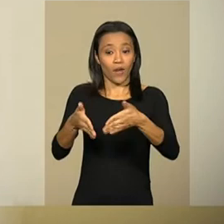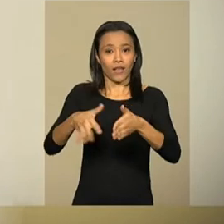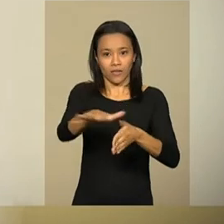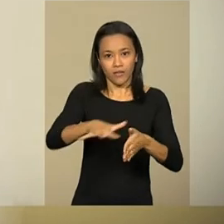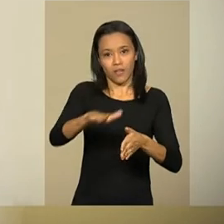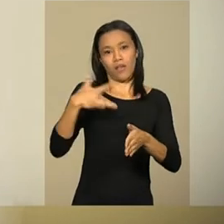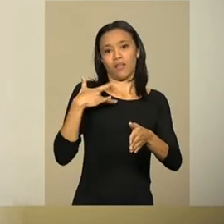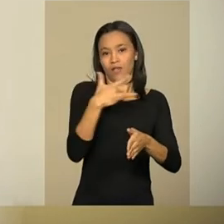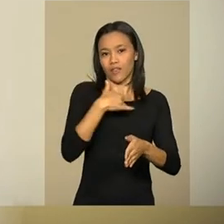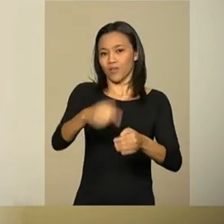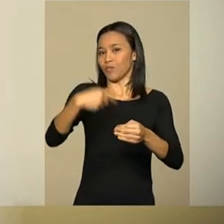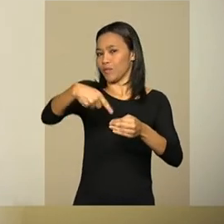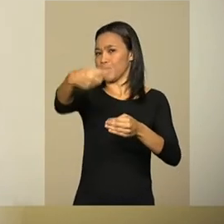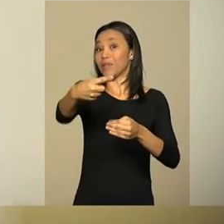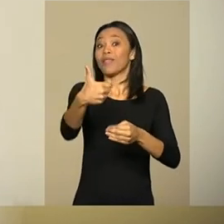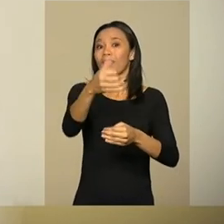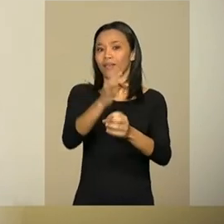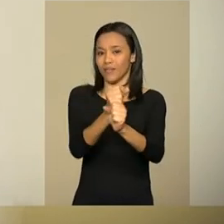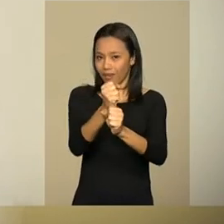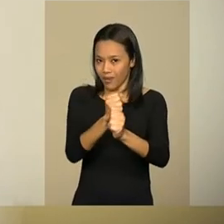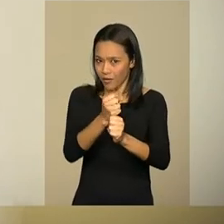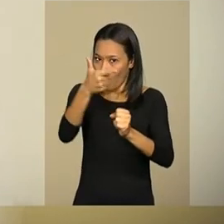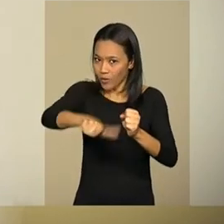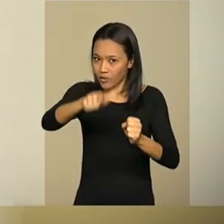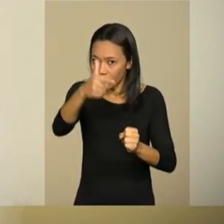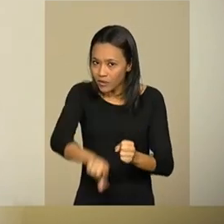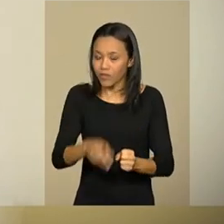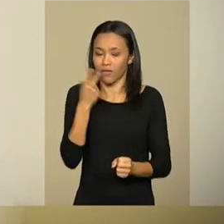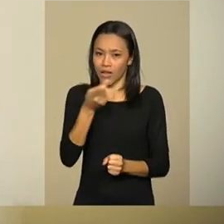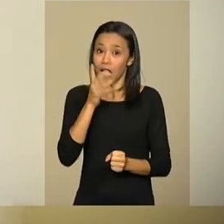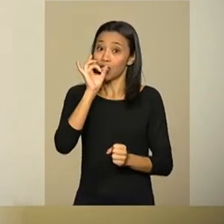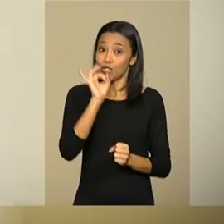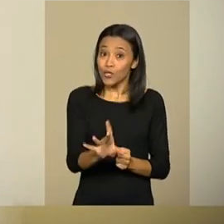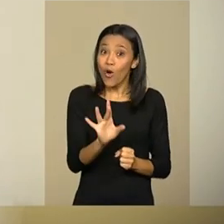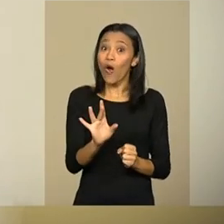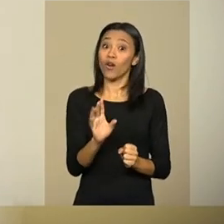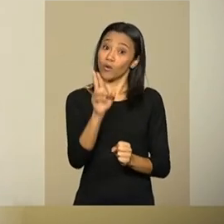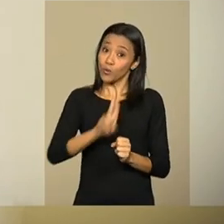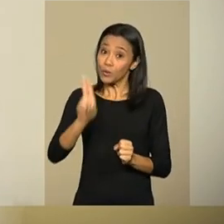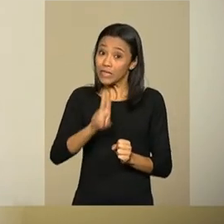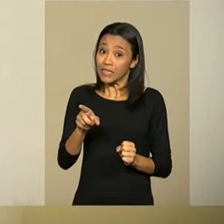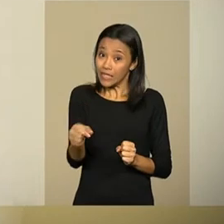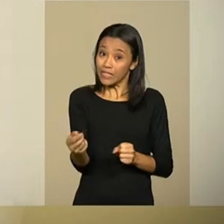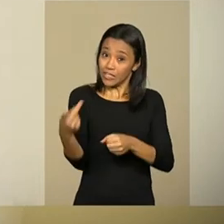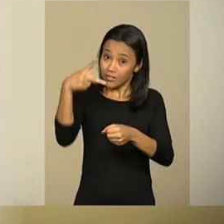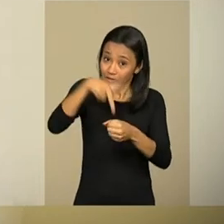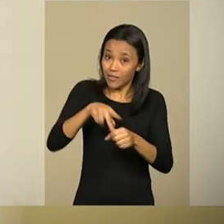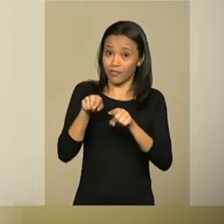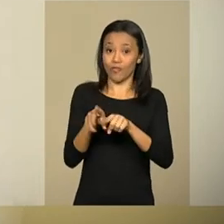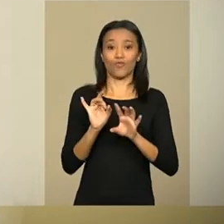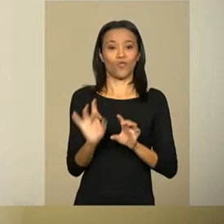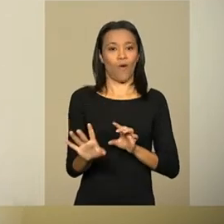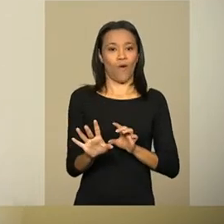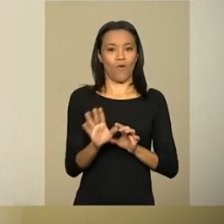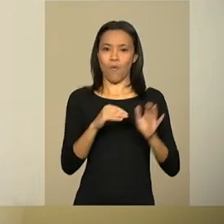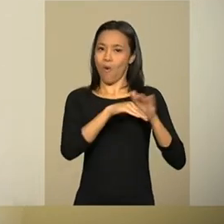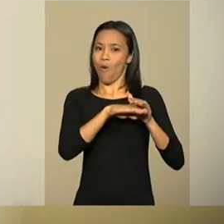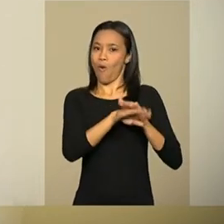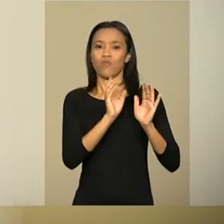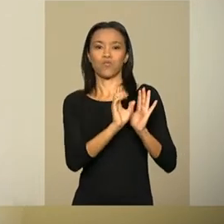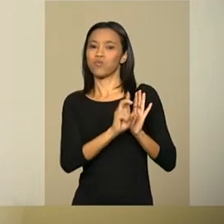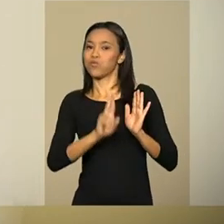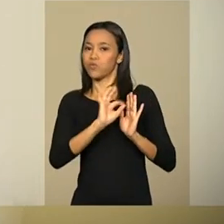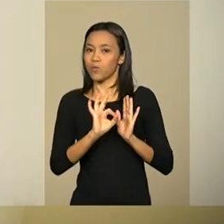e saúde nos próximos 10 anos repito Luciano só com a parte dos royalties esses recursos vão ser